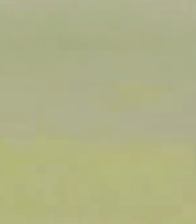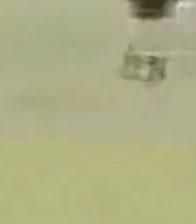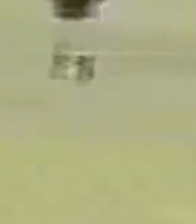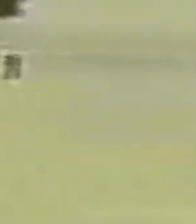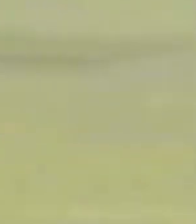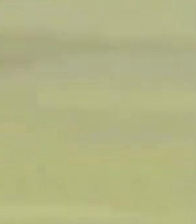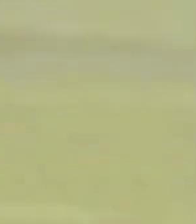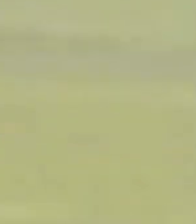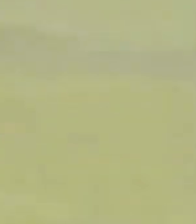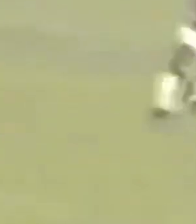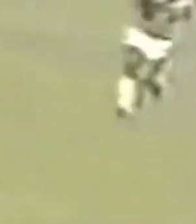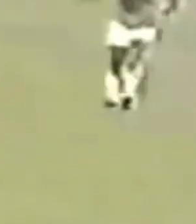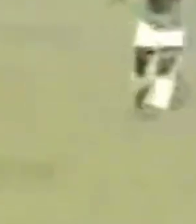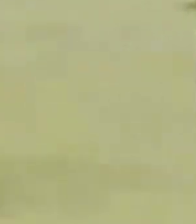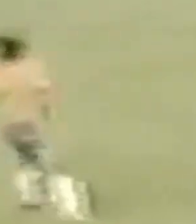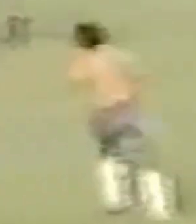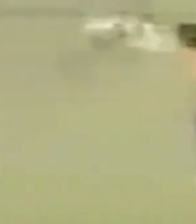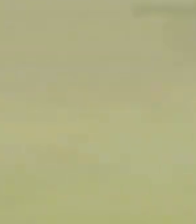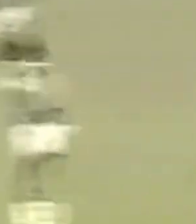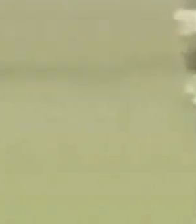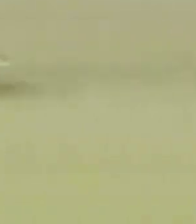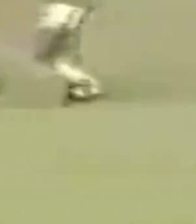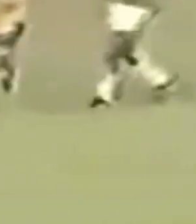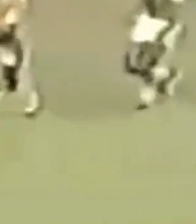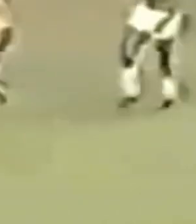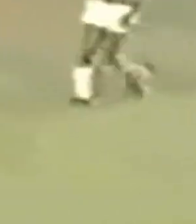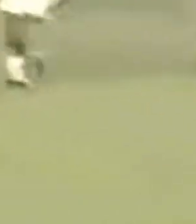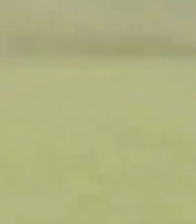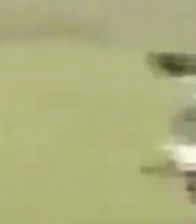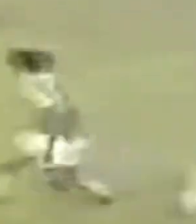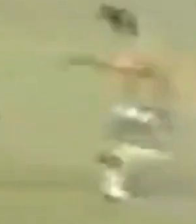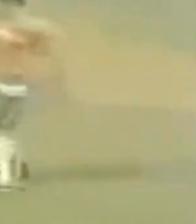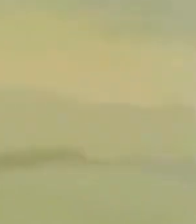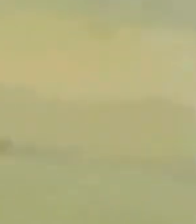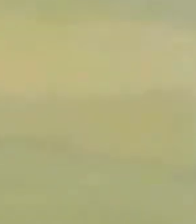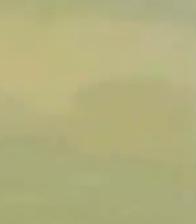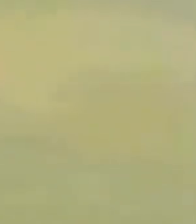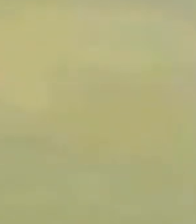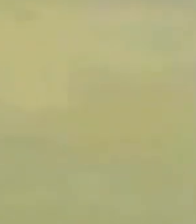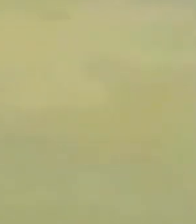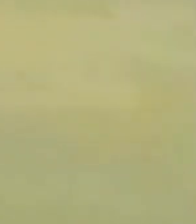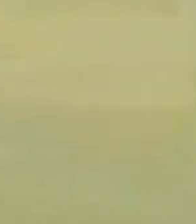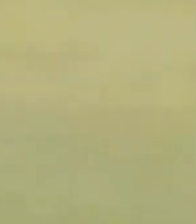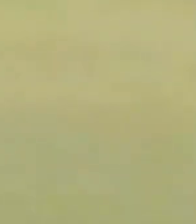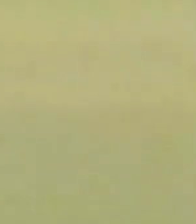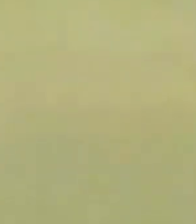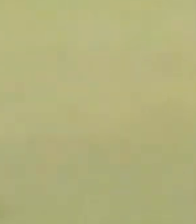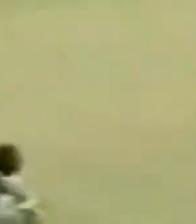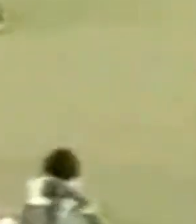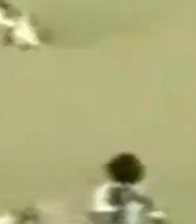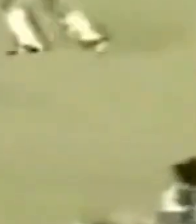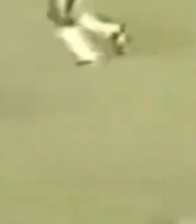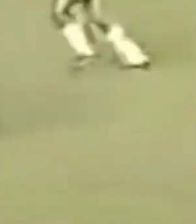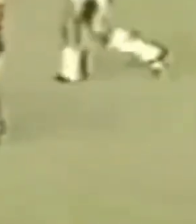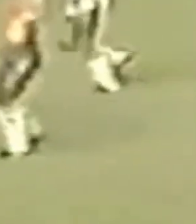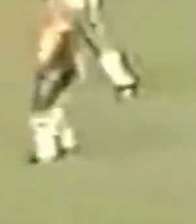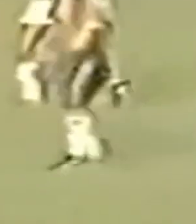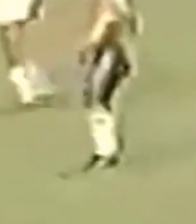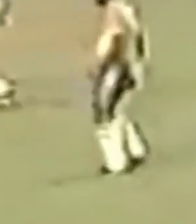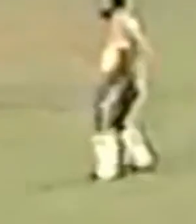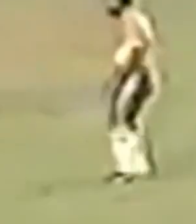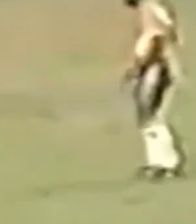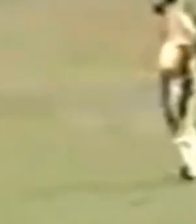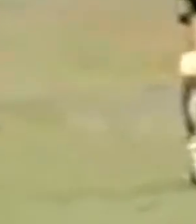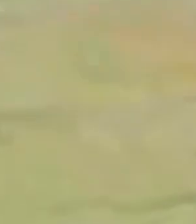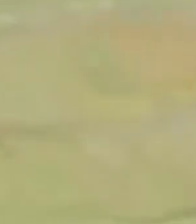A pelota volta fora da área perigosa para Aragonês. Aragonês na direita, Trigo agora procurando servir. Borja bem colocado,